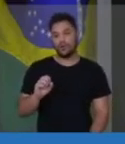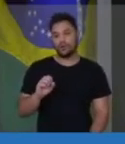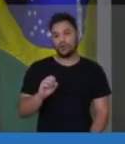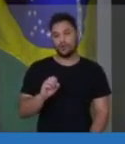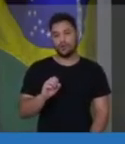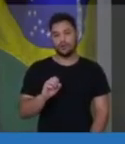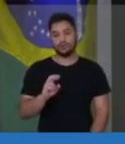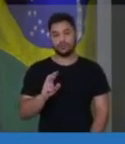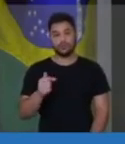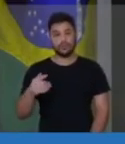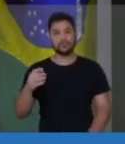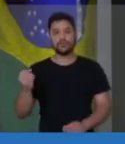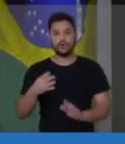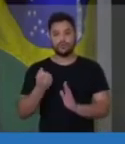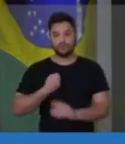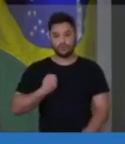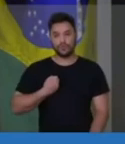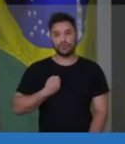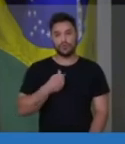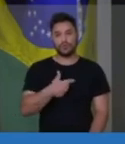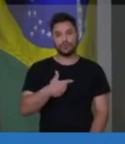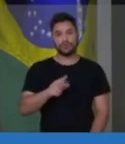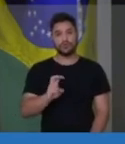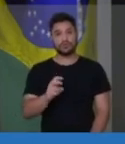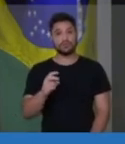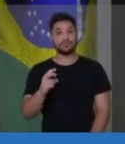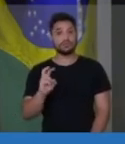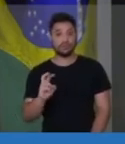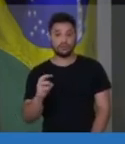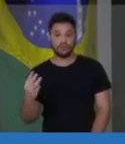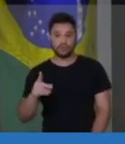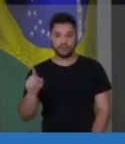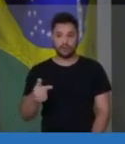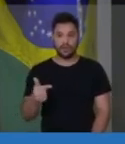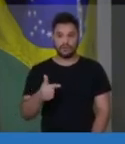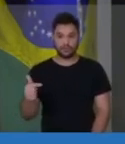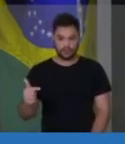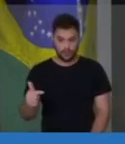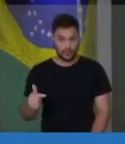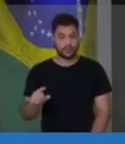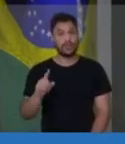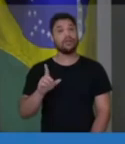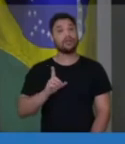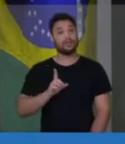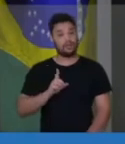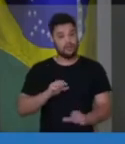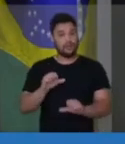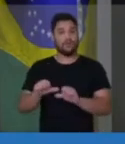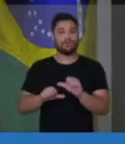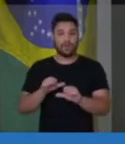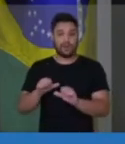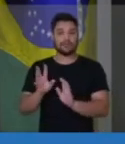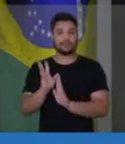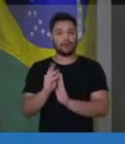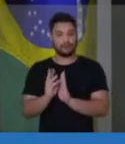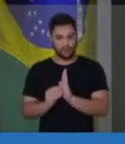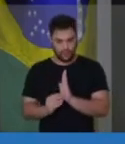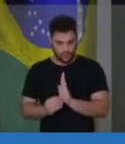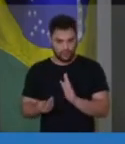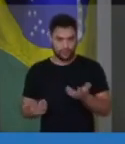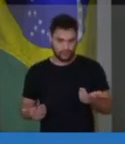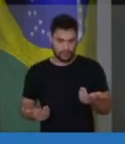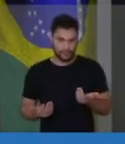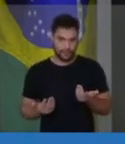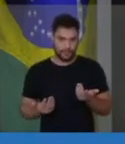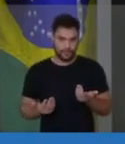ganhou nova numeração, projeto de lei 2253 de 2022, e sofreu alterações de mérito,